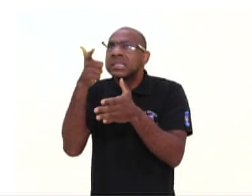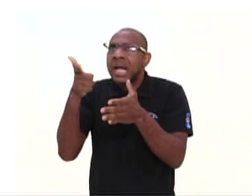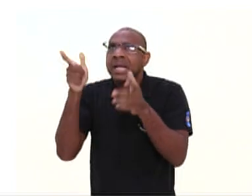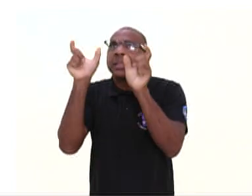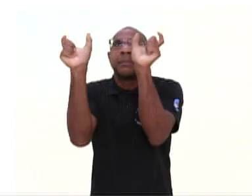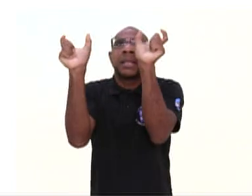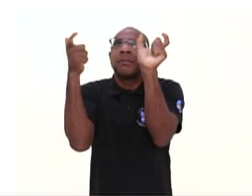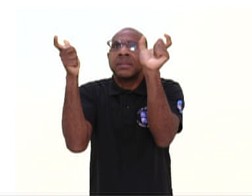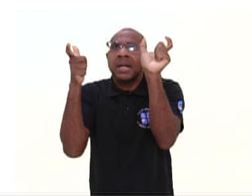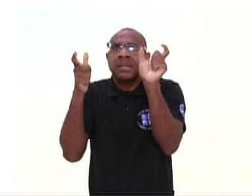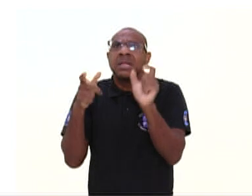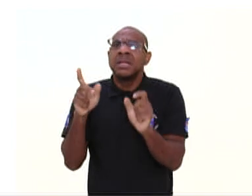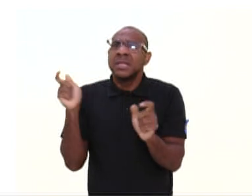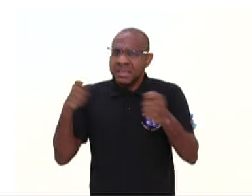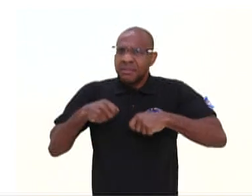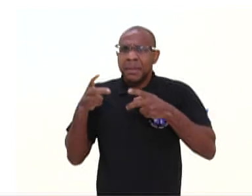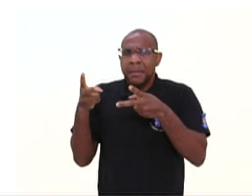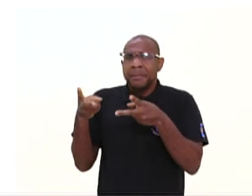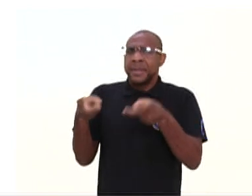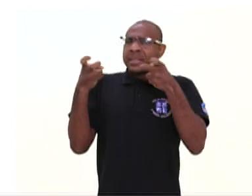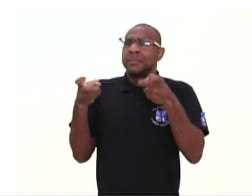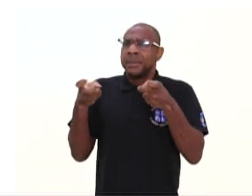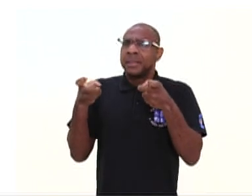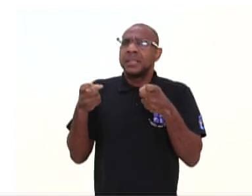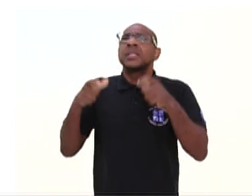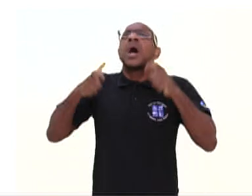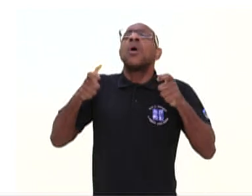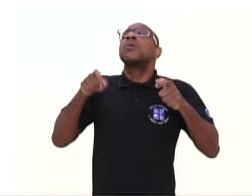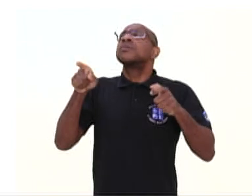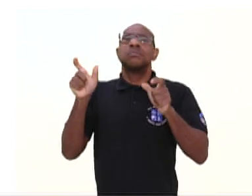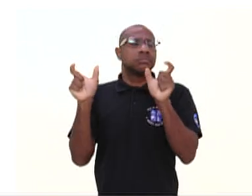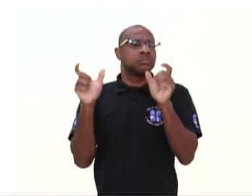eu já volto comentando com vocês.